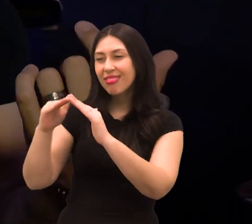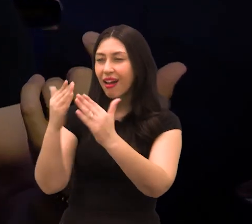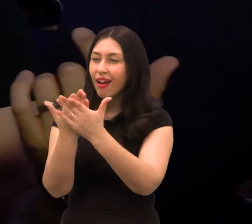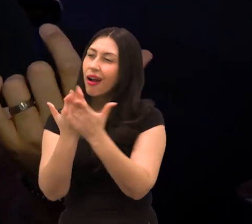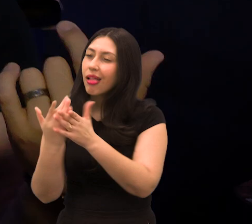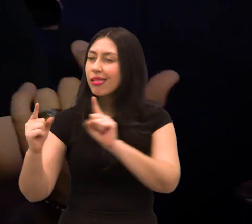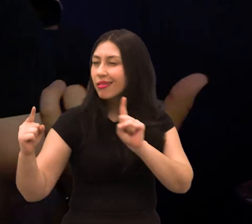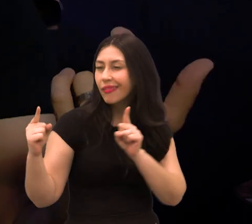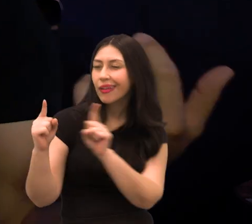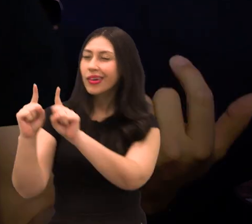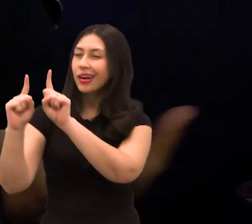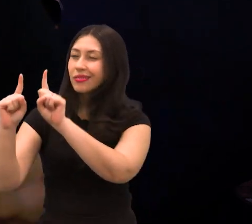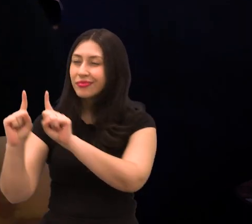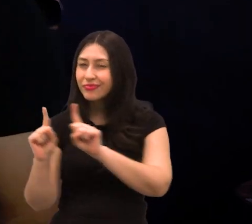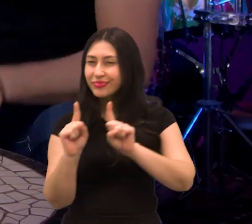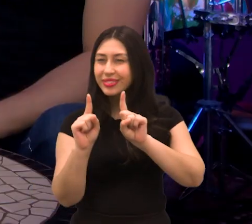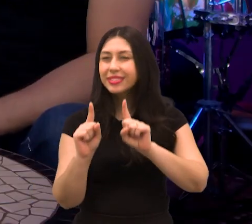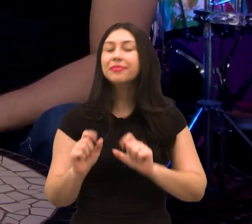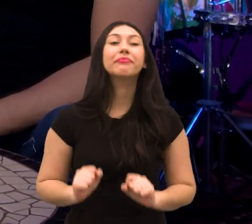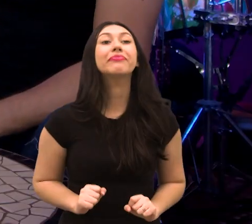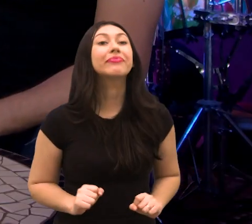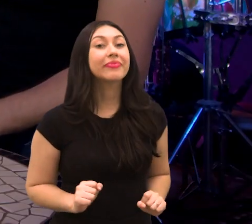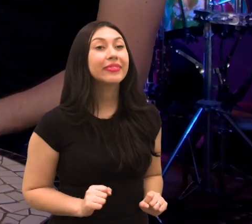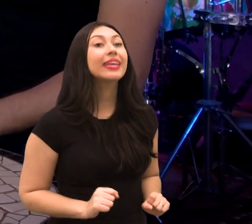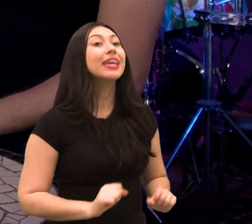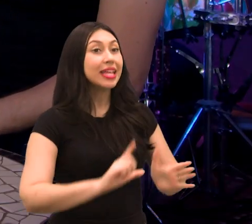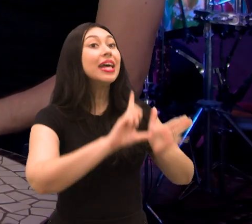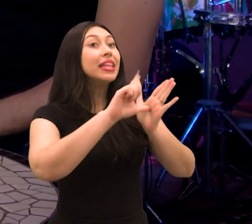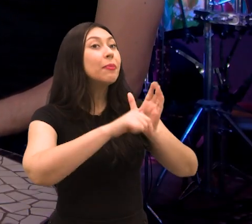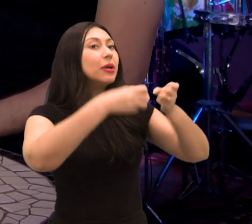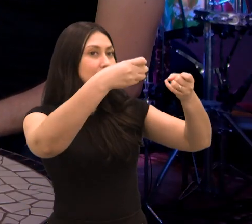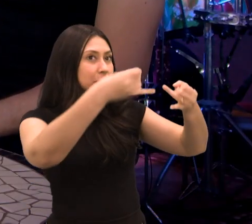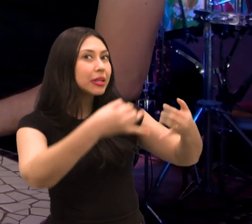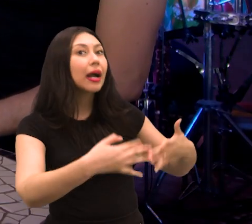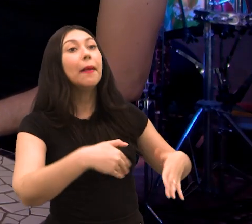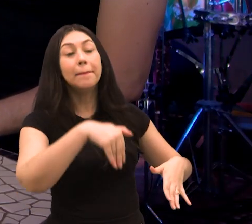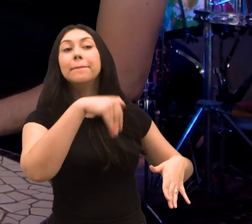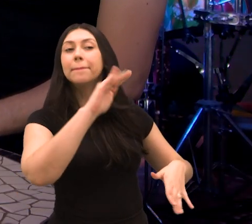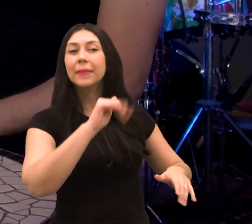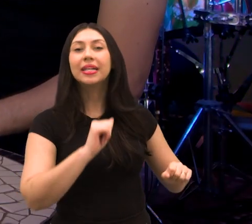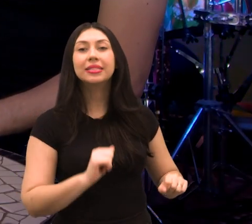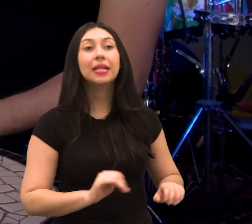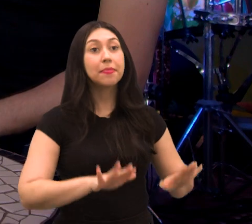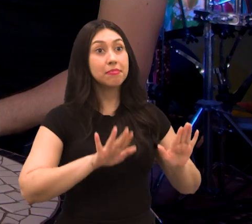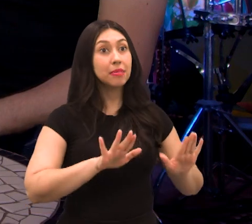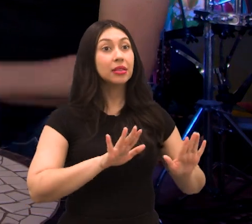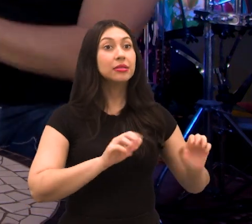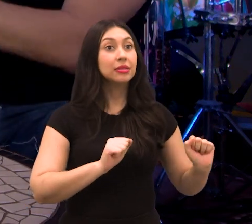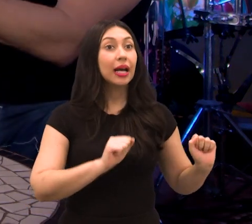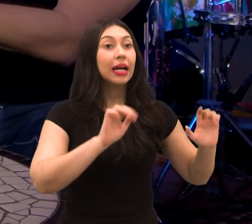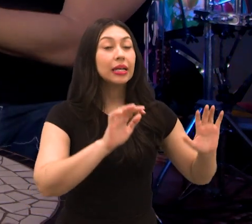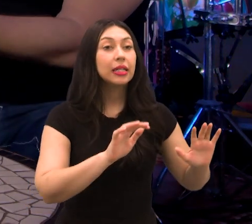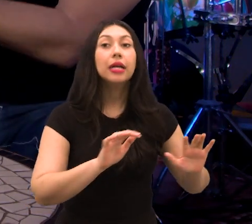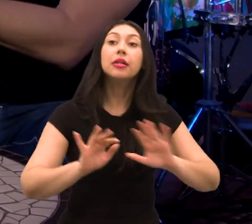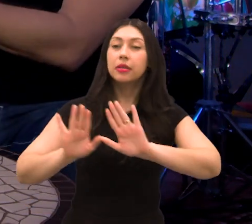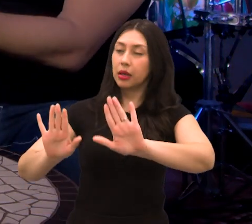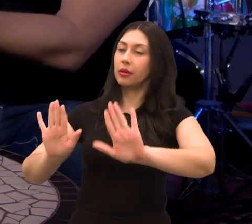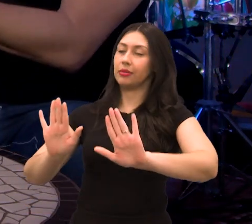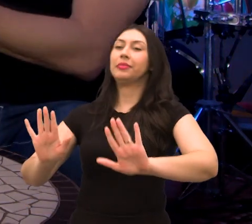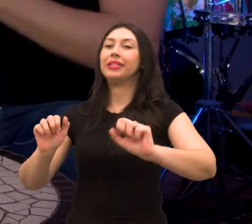encho a tua bola com todo o meu A gente amor. vai falar mais sobre Cazuza, sobre as suas referências no próximo bloco, mas ainda...